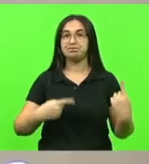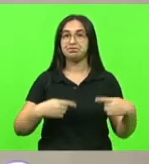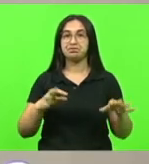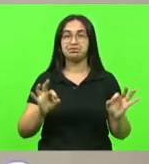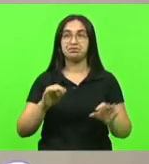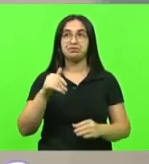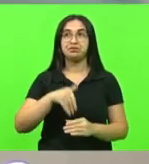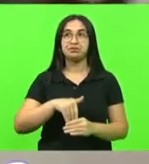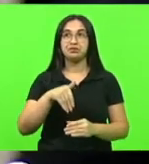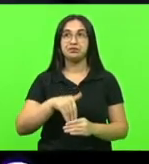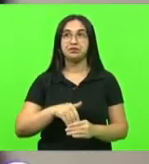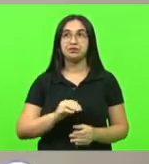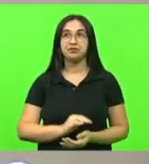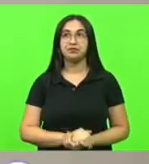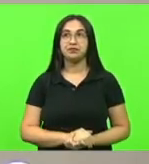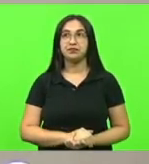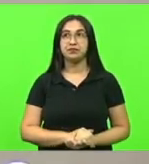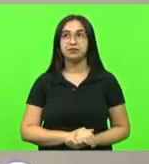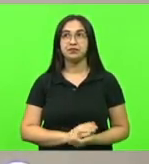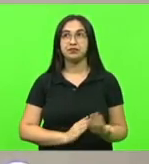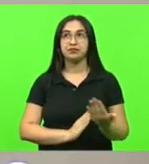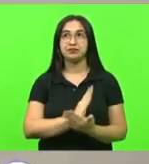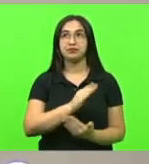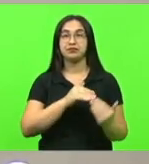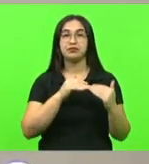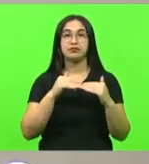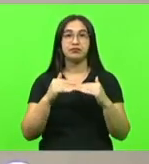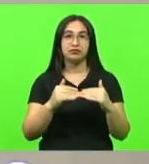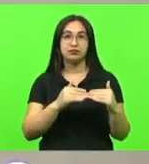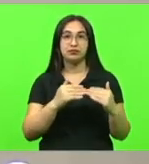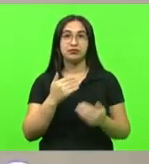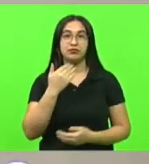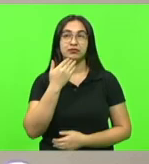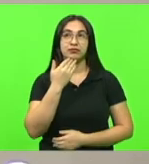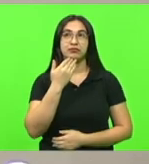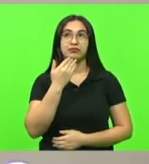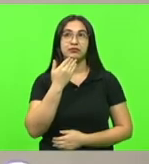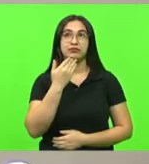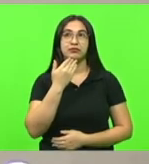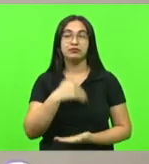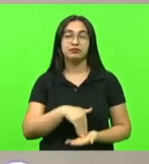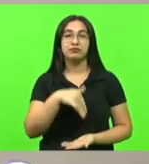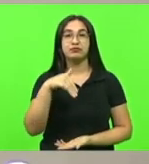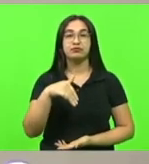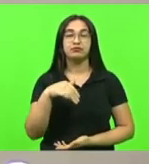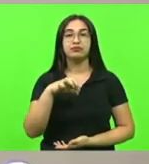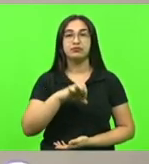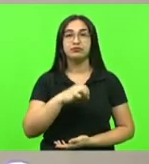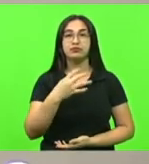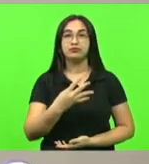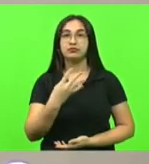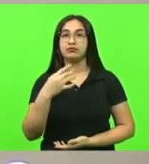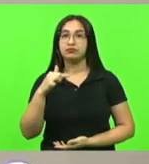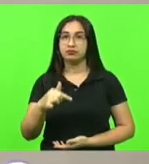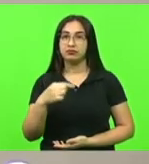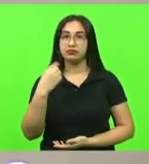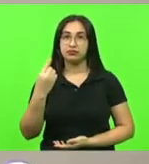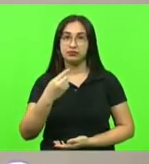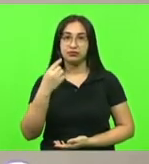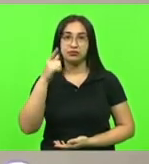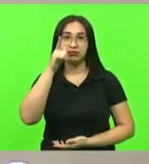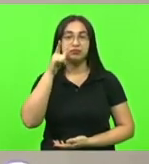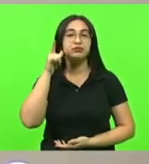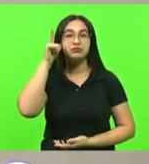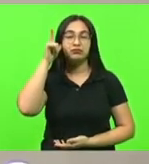Deputados que aprovam permaneçam como se encontrem. Aprovado por unanimidade. Moção 947, autor deputado Laércio